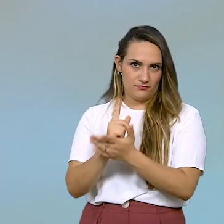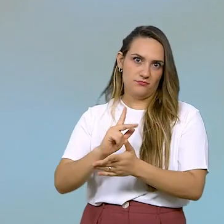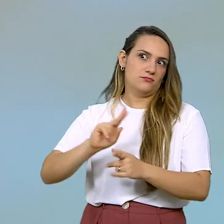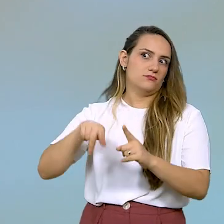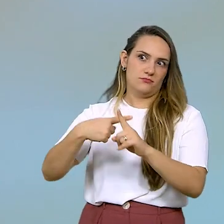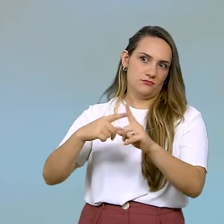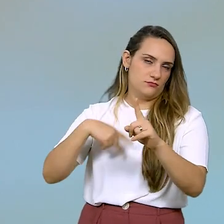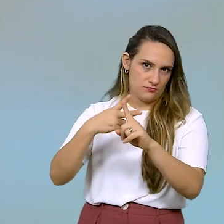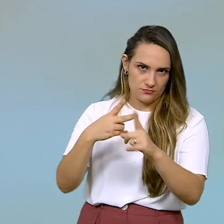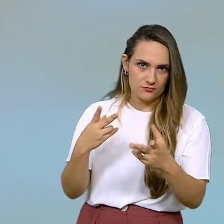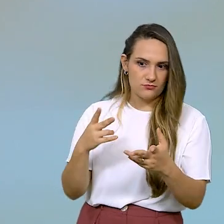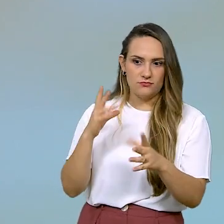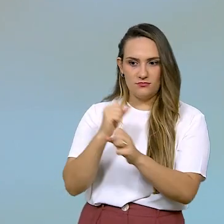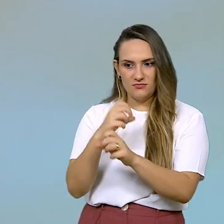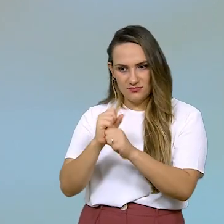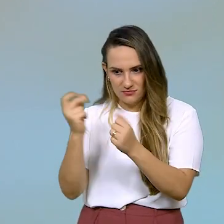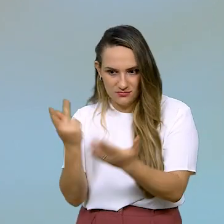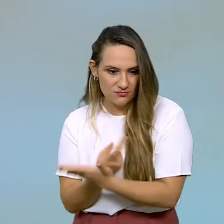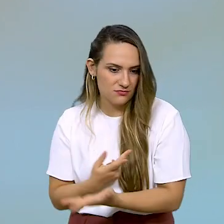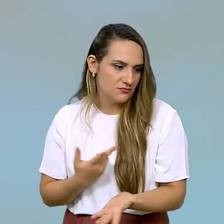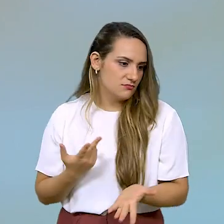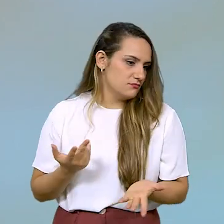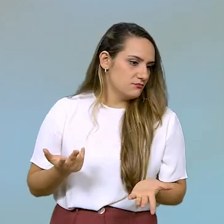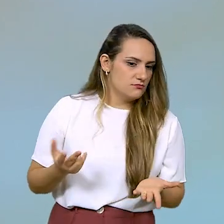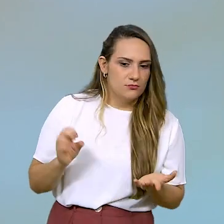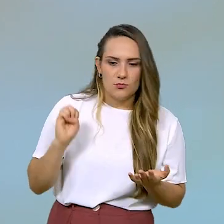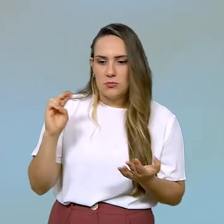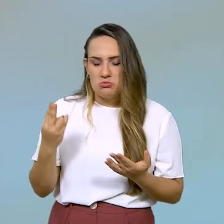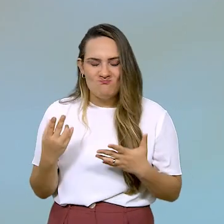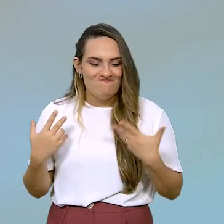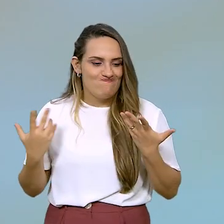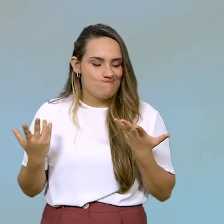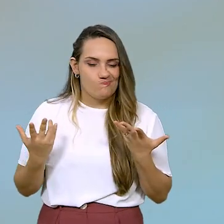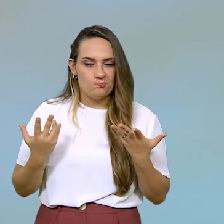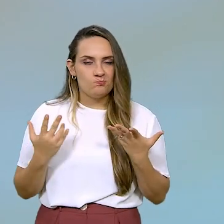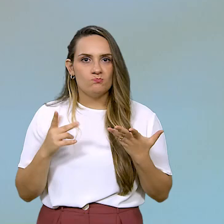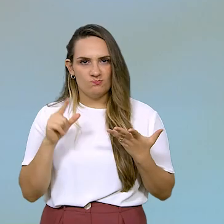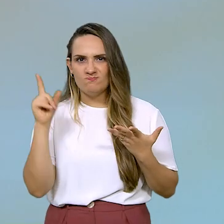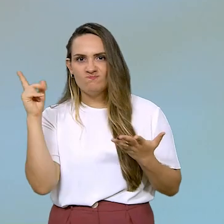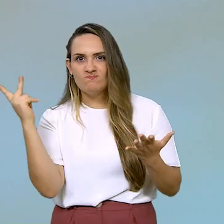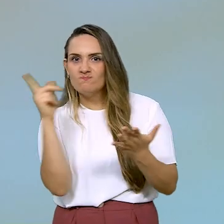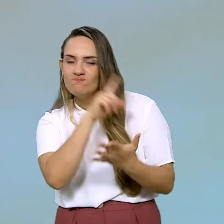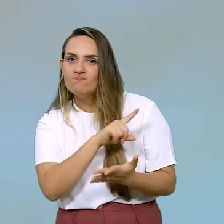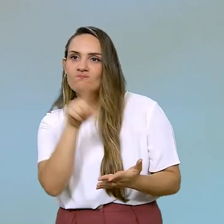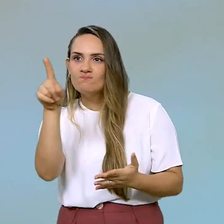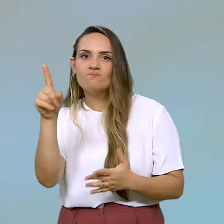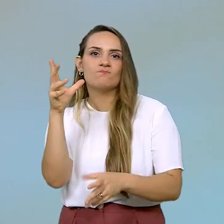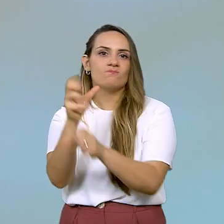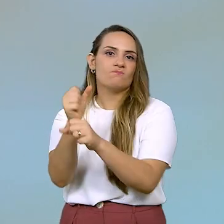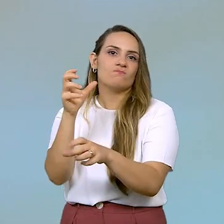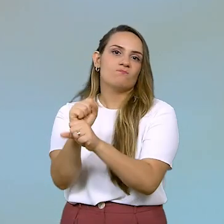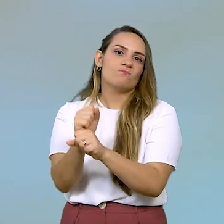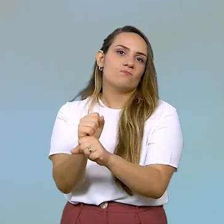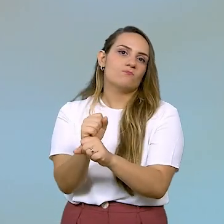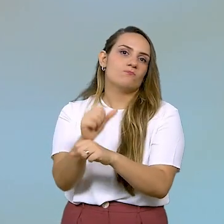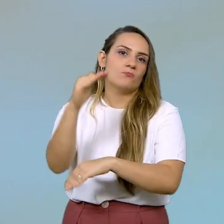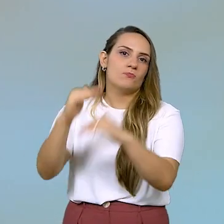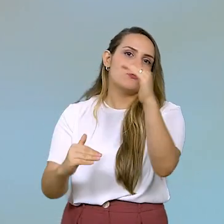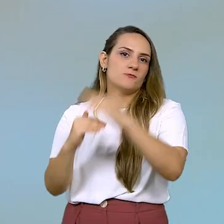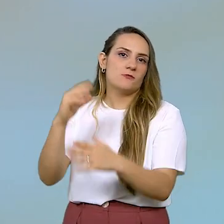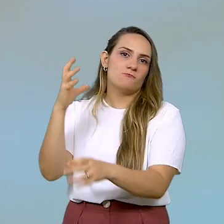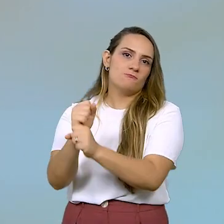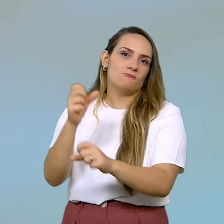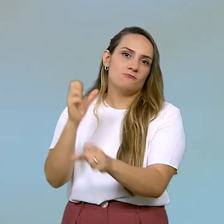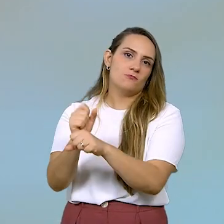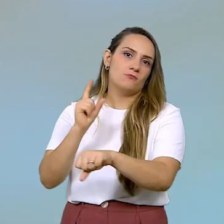seja num cálculo mal formulado ou numa questão de um erro do setor contábil? O que você